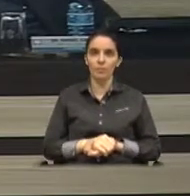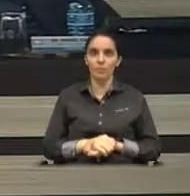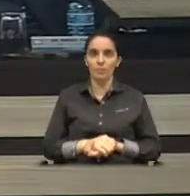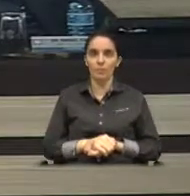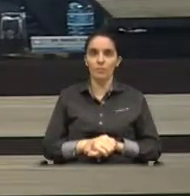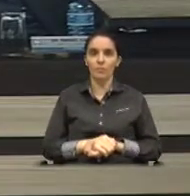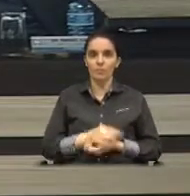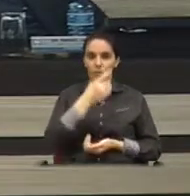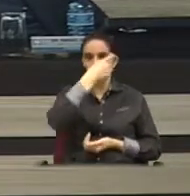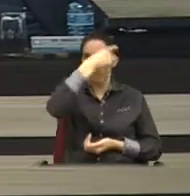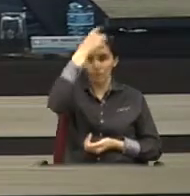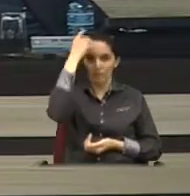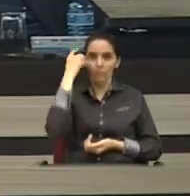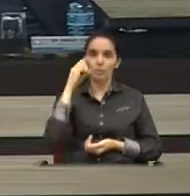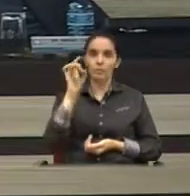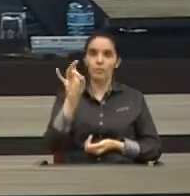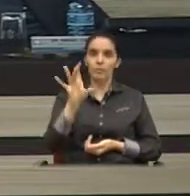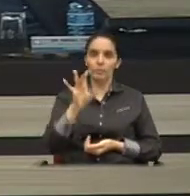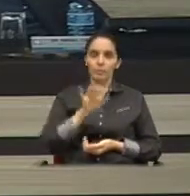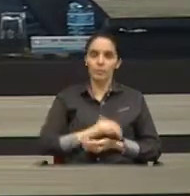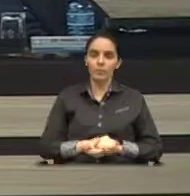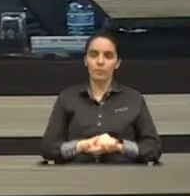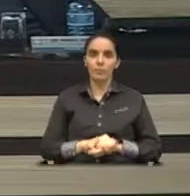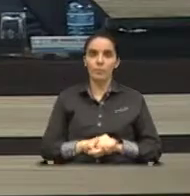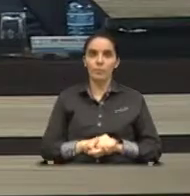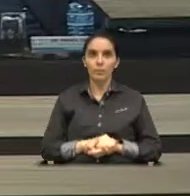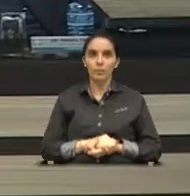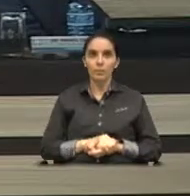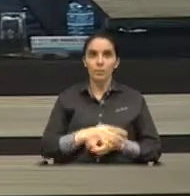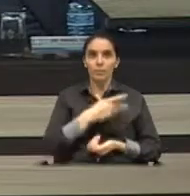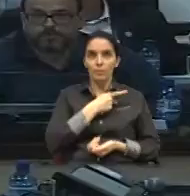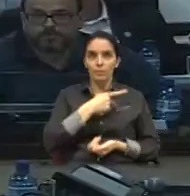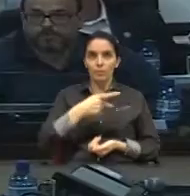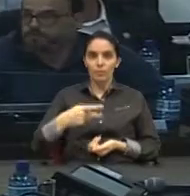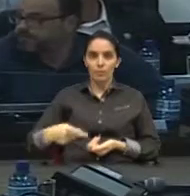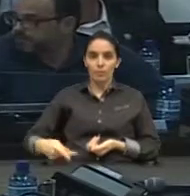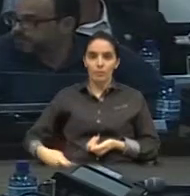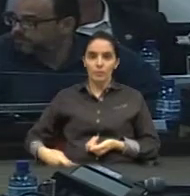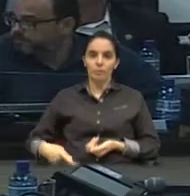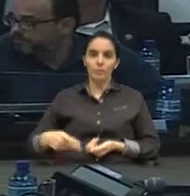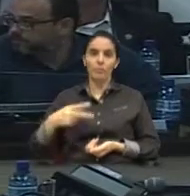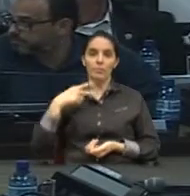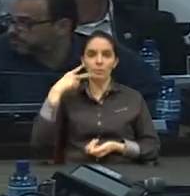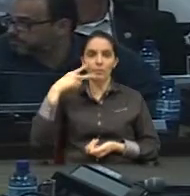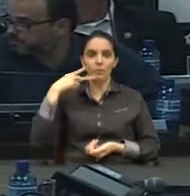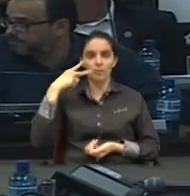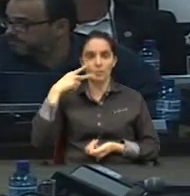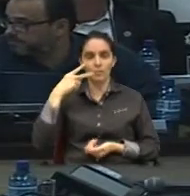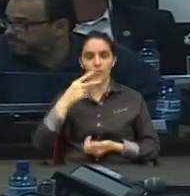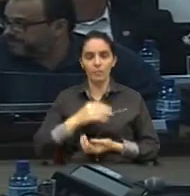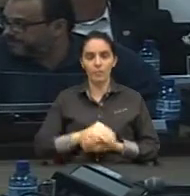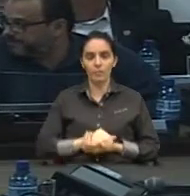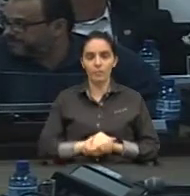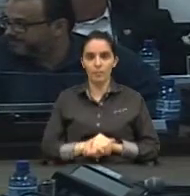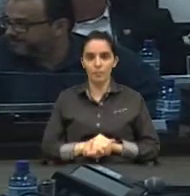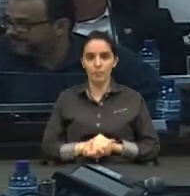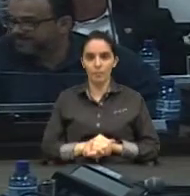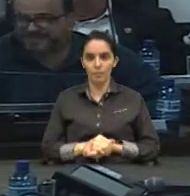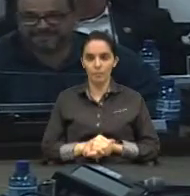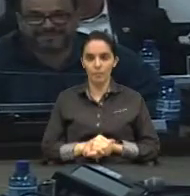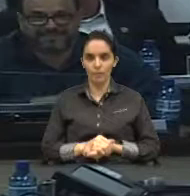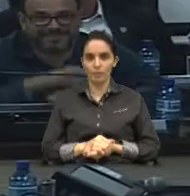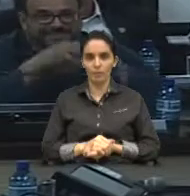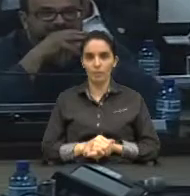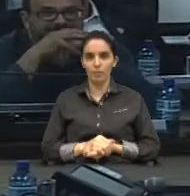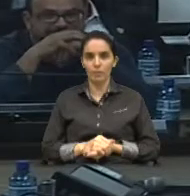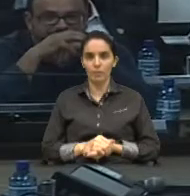A palavra, vereador Wagner Barbosa. Senhor presidente, nobre pares, o presente, meio de comunicação,